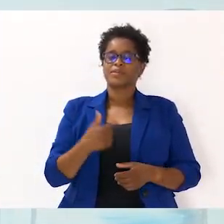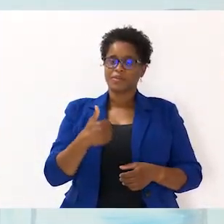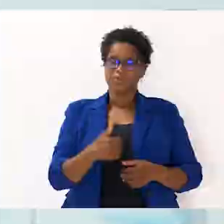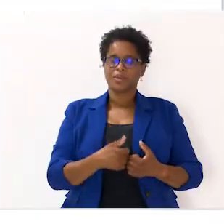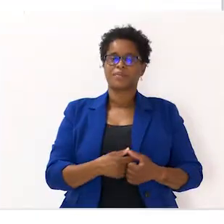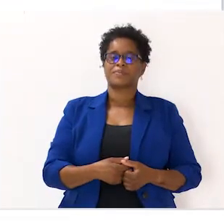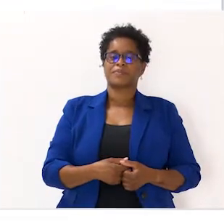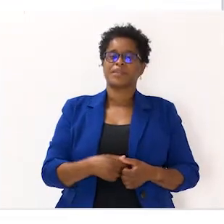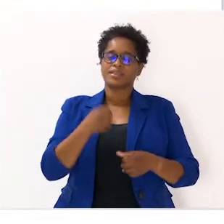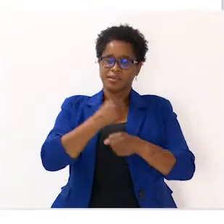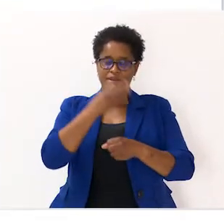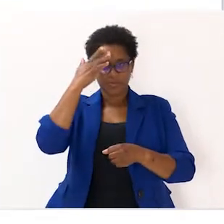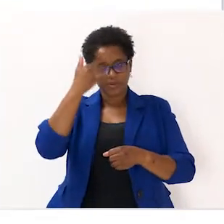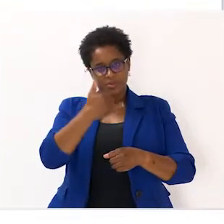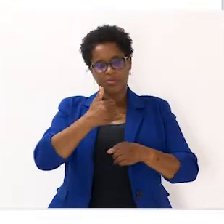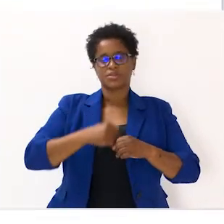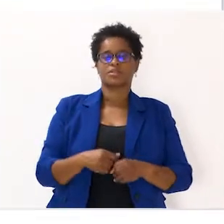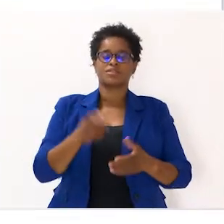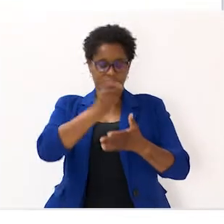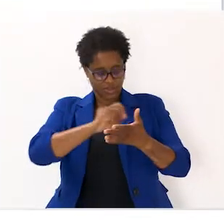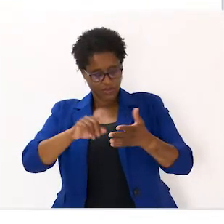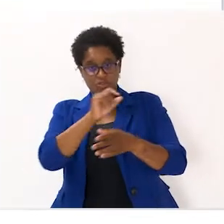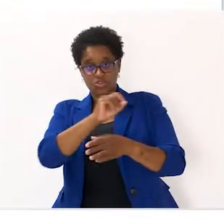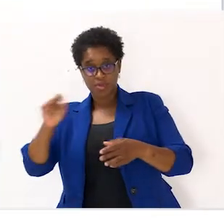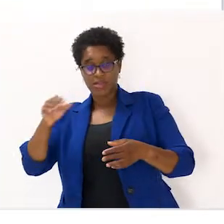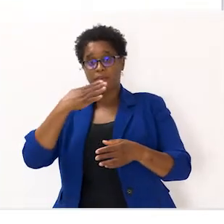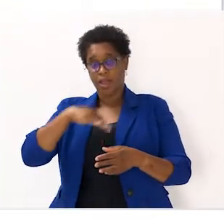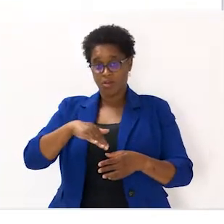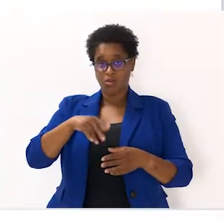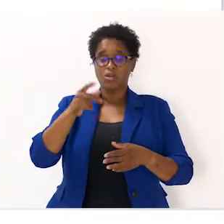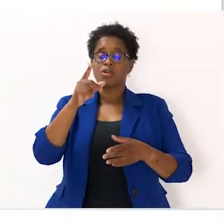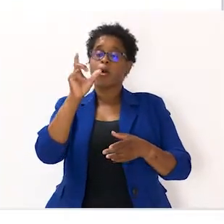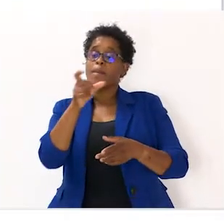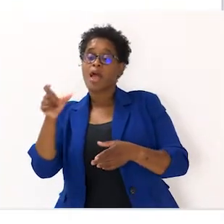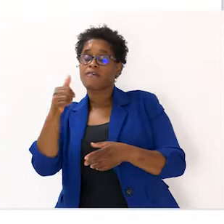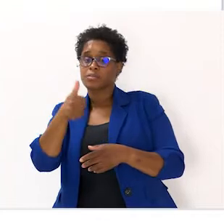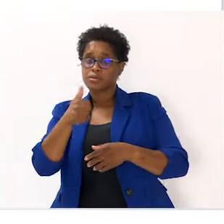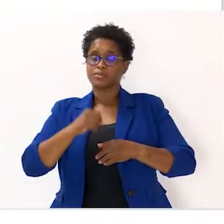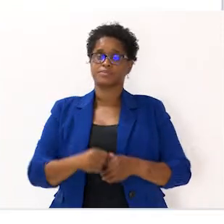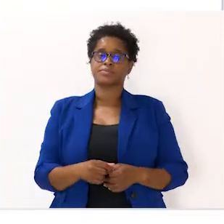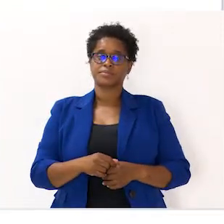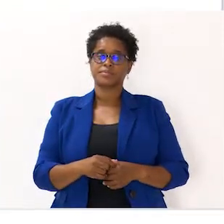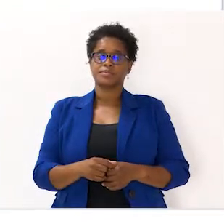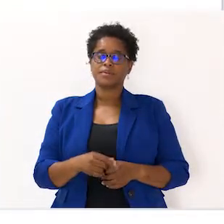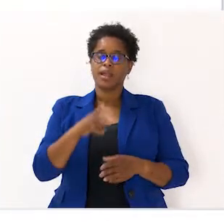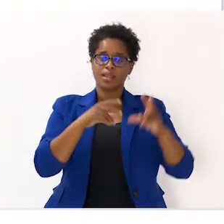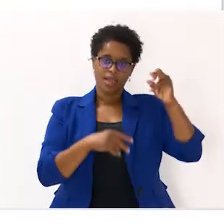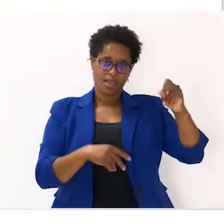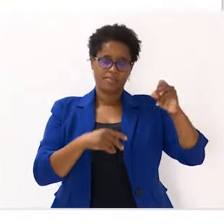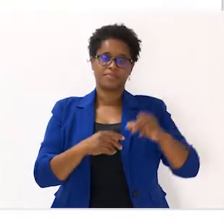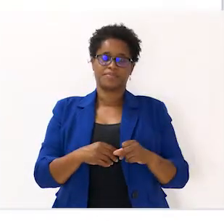bem. Exercício 2. Completa os espaços em branco com os termos adequados. A linha